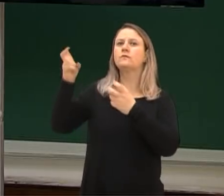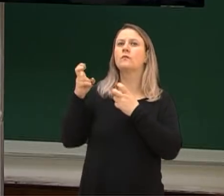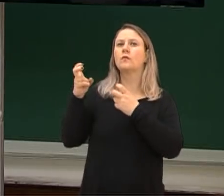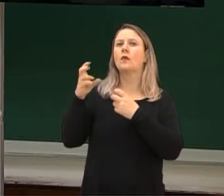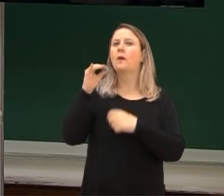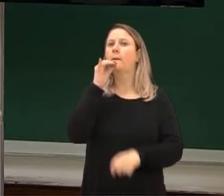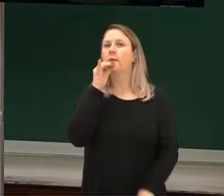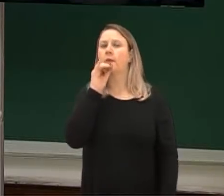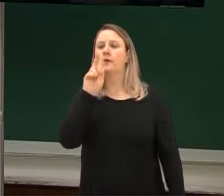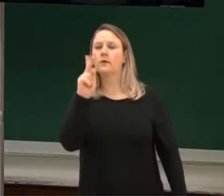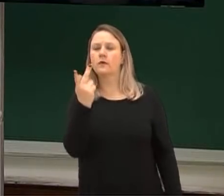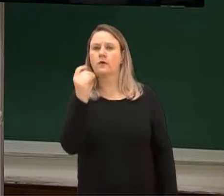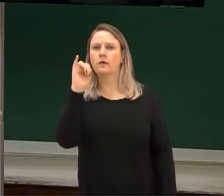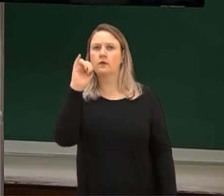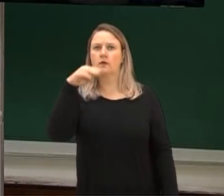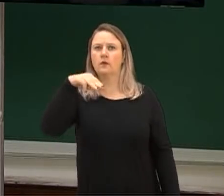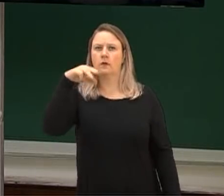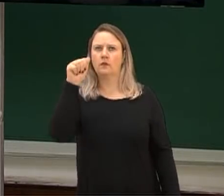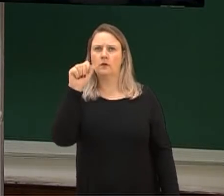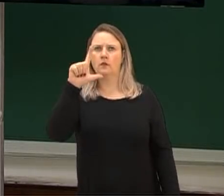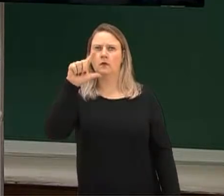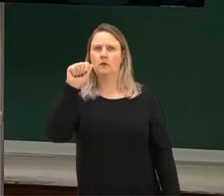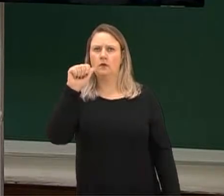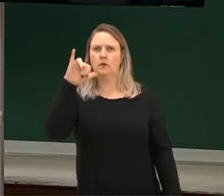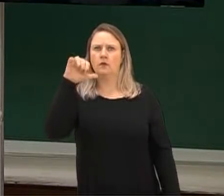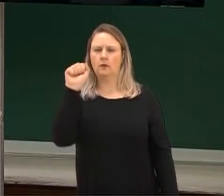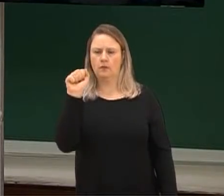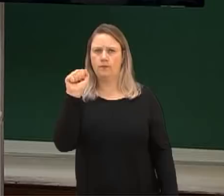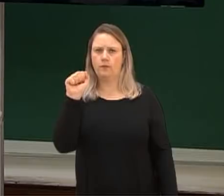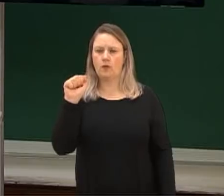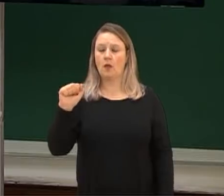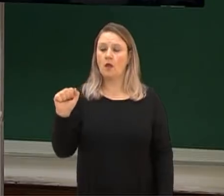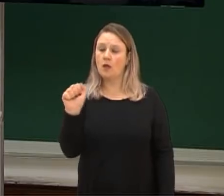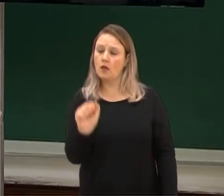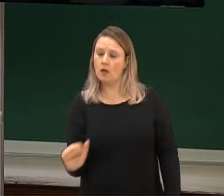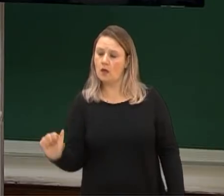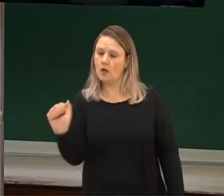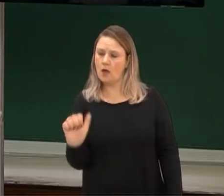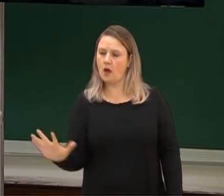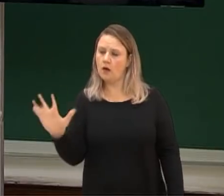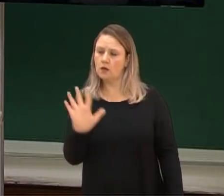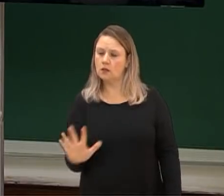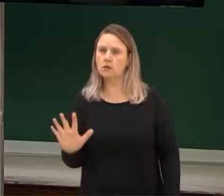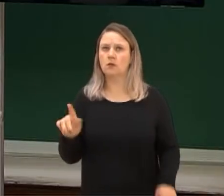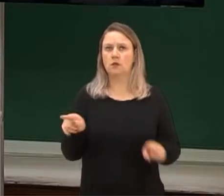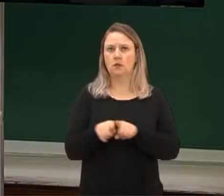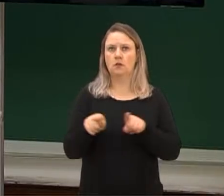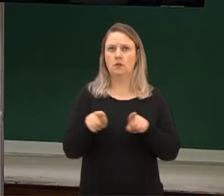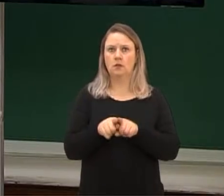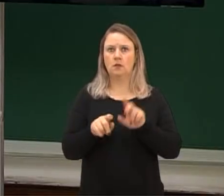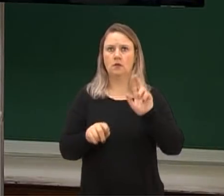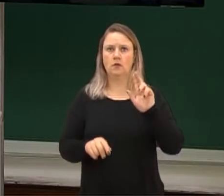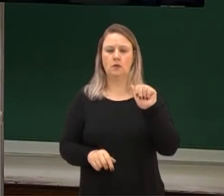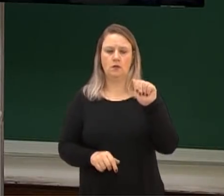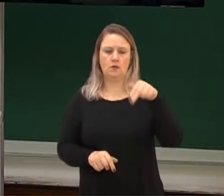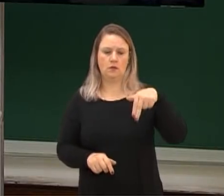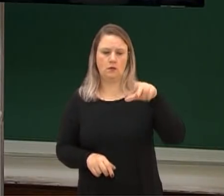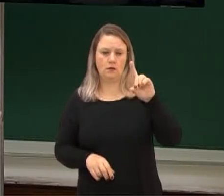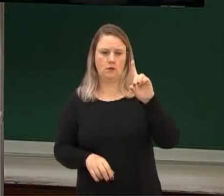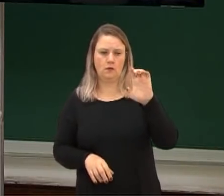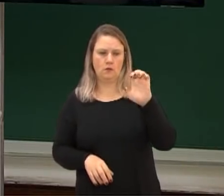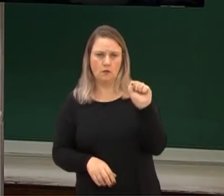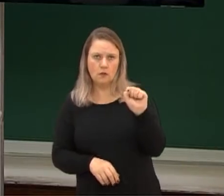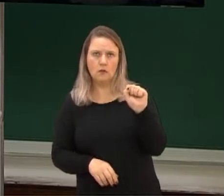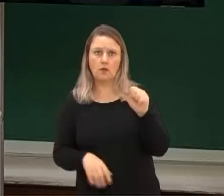do Himalaia, que fica lá na Ásia, e a Cordilheira dos Andes, que fica aqui na América do Sul, quando a gente fala que elas